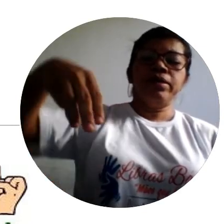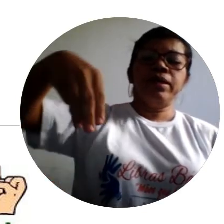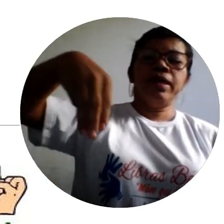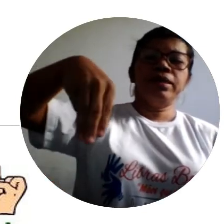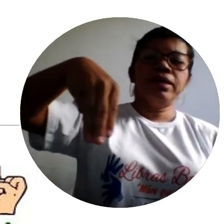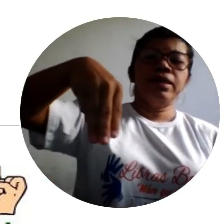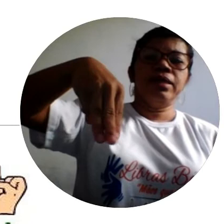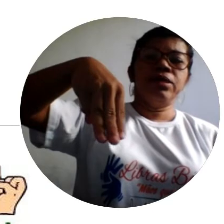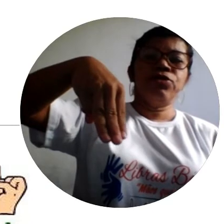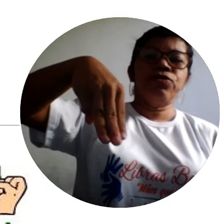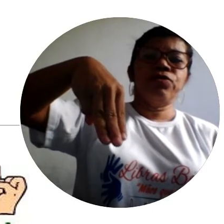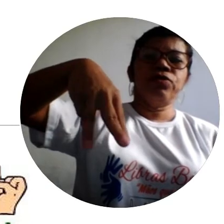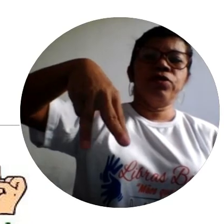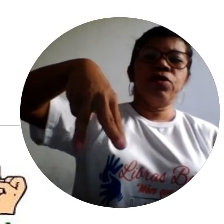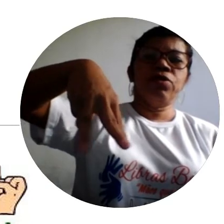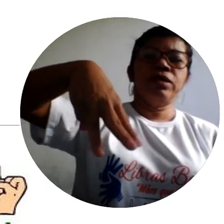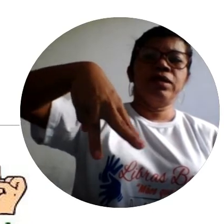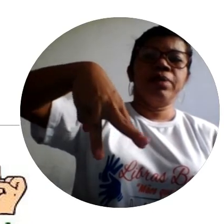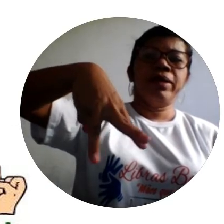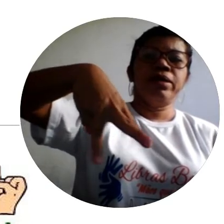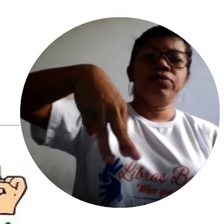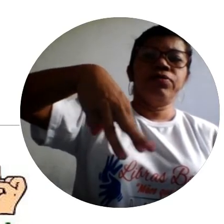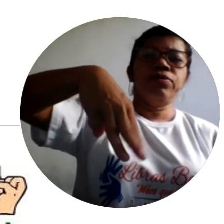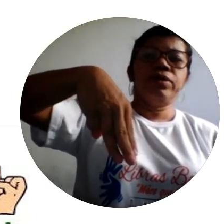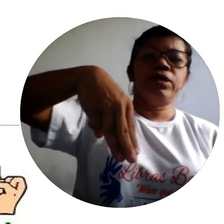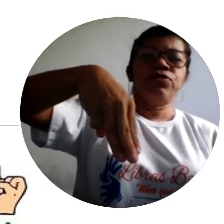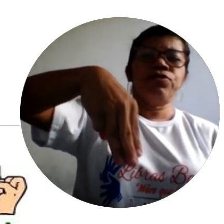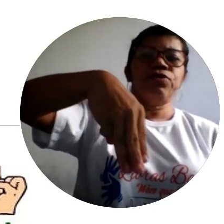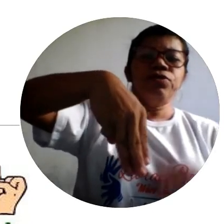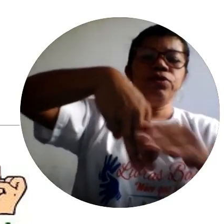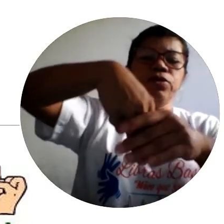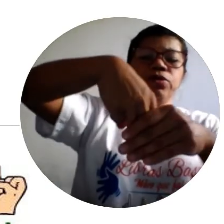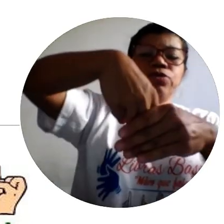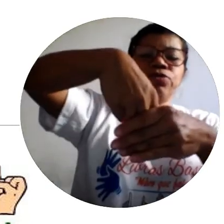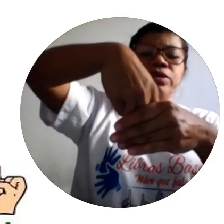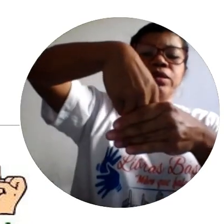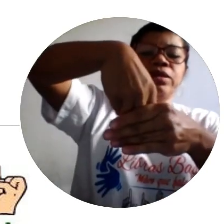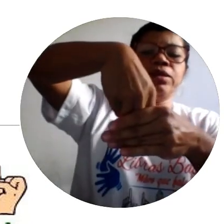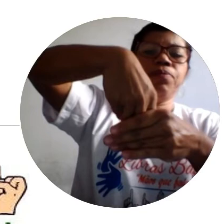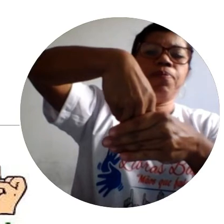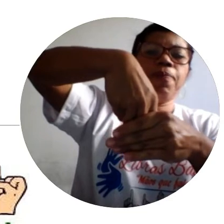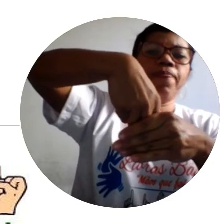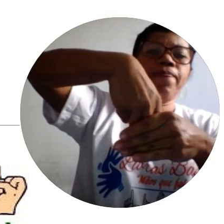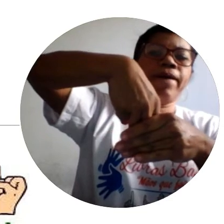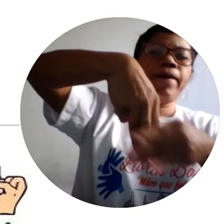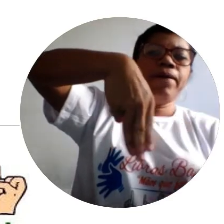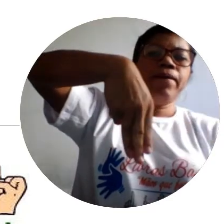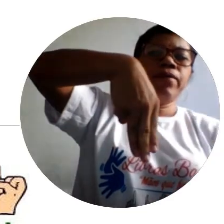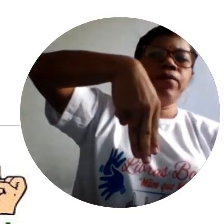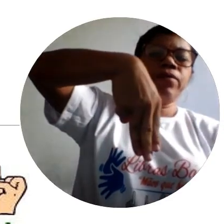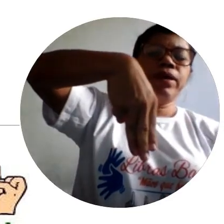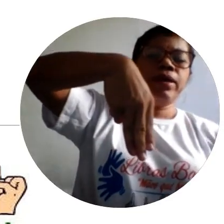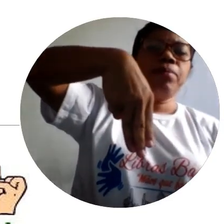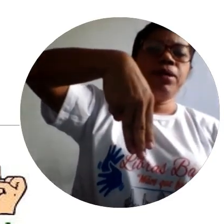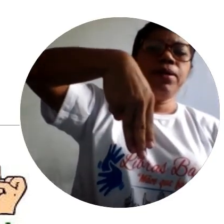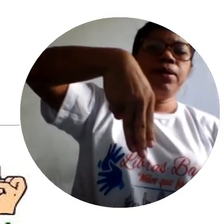M, desce aqui, junto, não coloca assim aberto, viu? É junto, junto aqui, tá? Aqui,